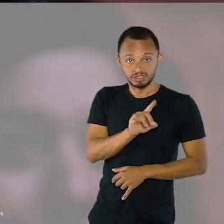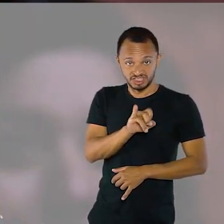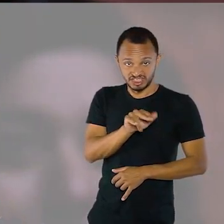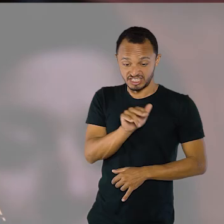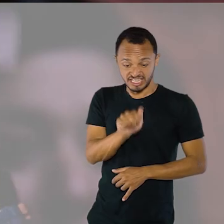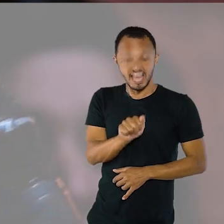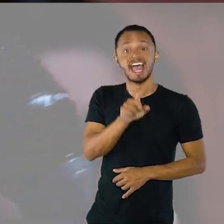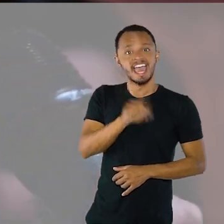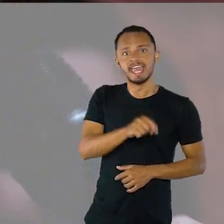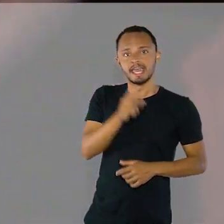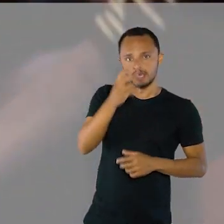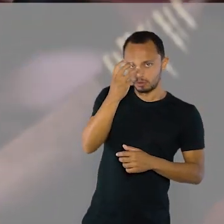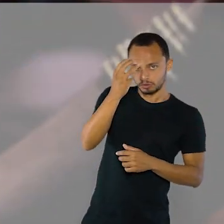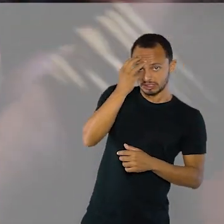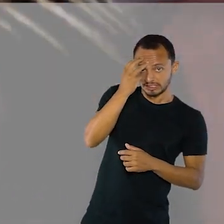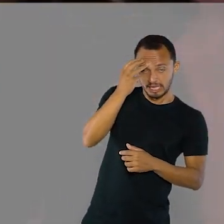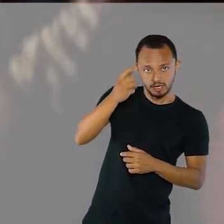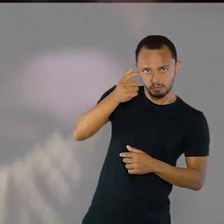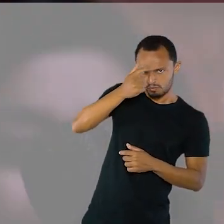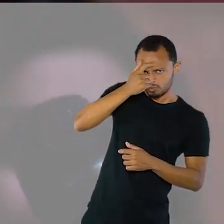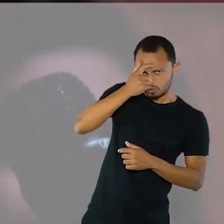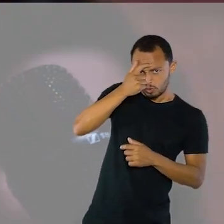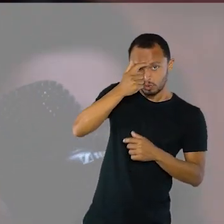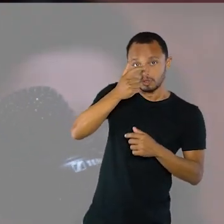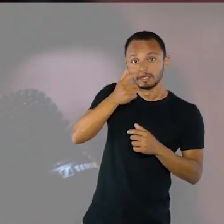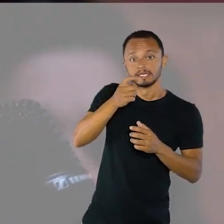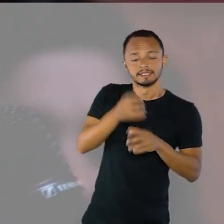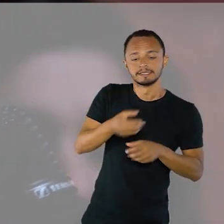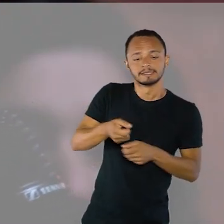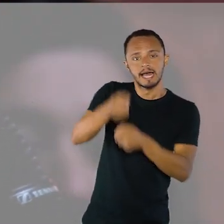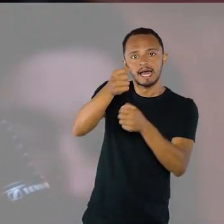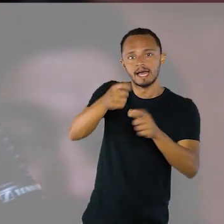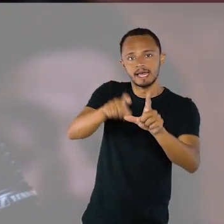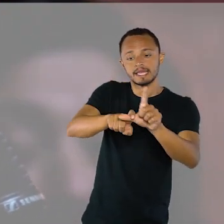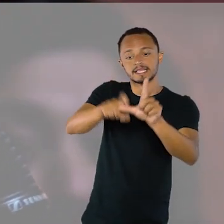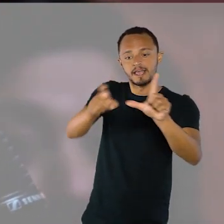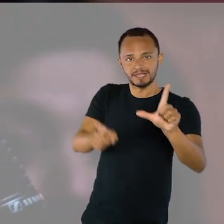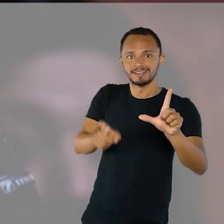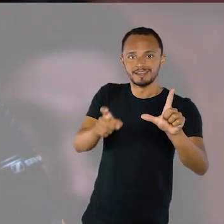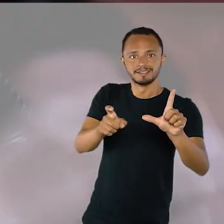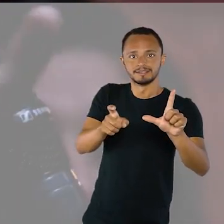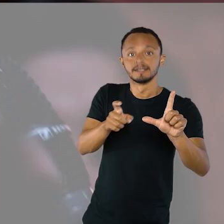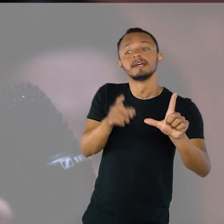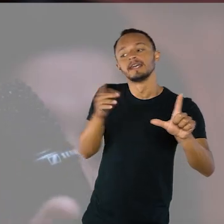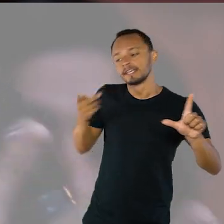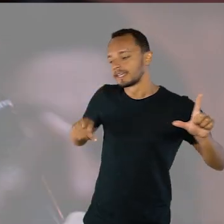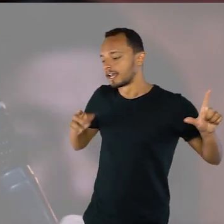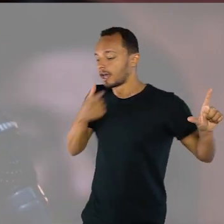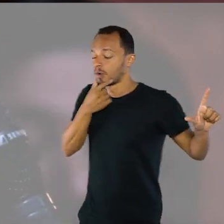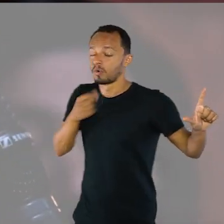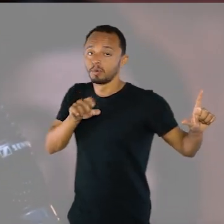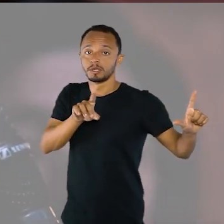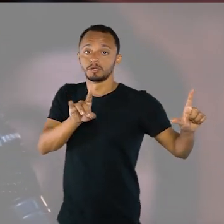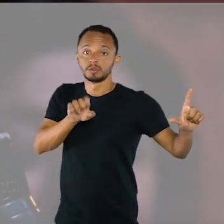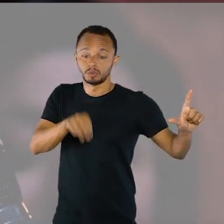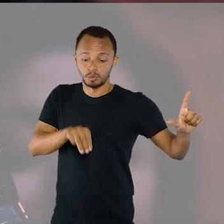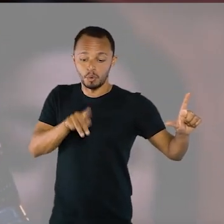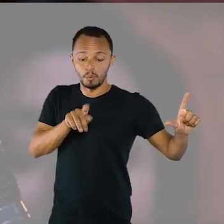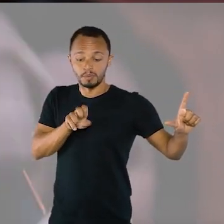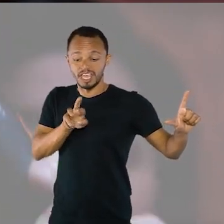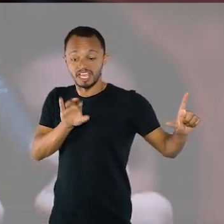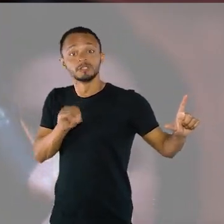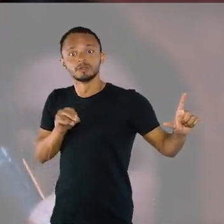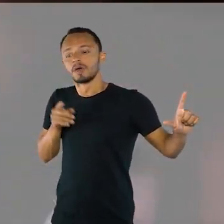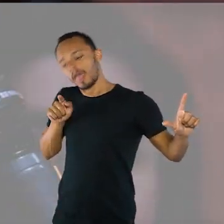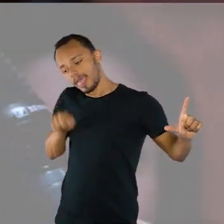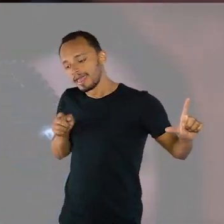da independência, que vai ser executada pelo Dom Pedro às margens do Ipiranga, né? Essa é uma pintura que desloca um tanto a